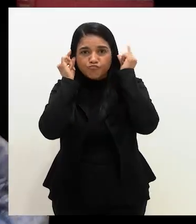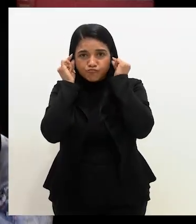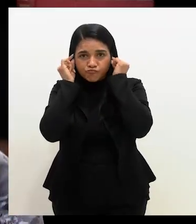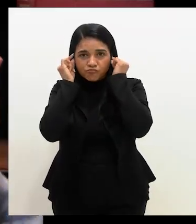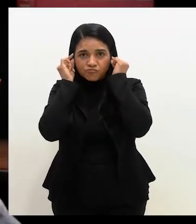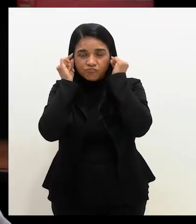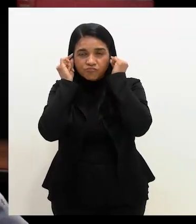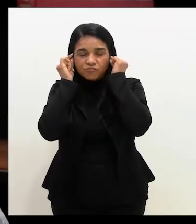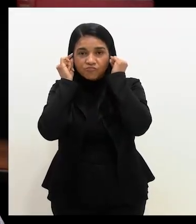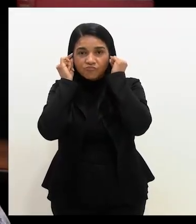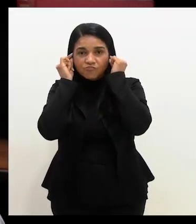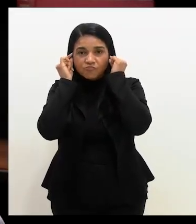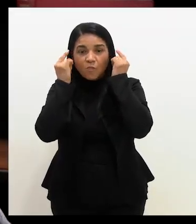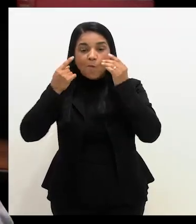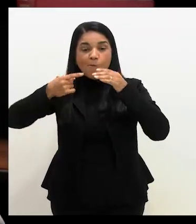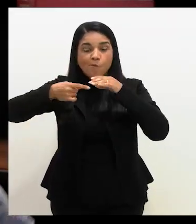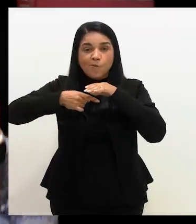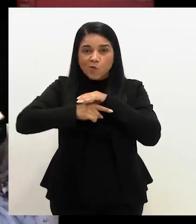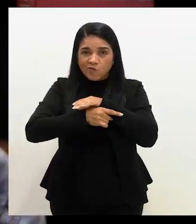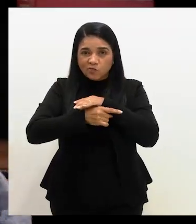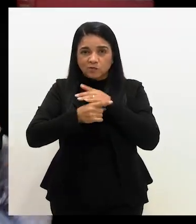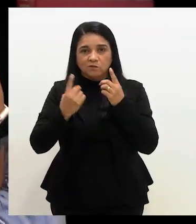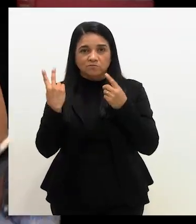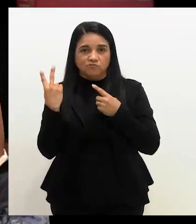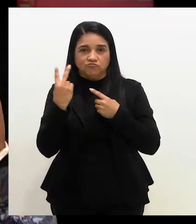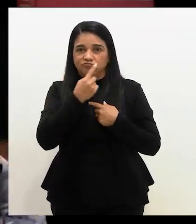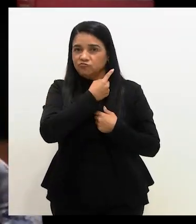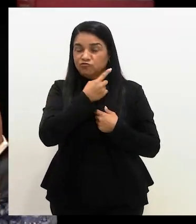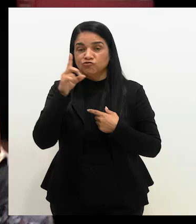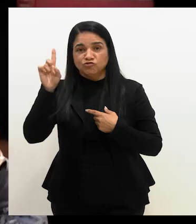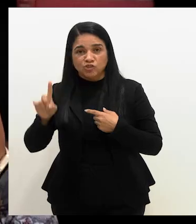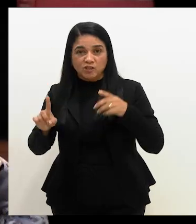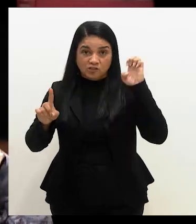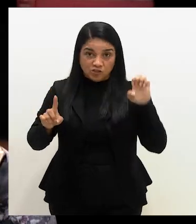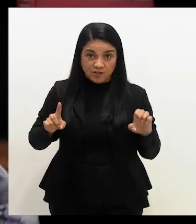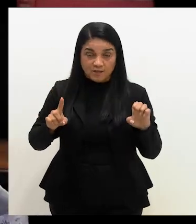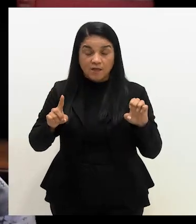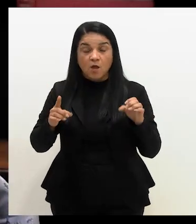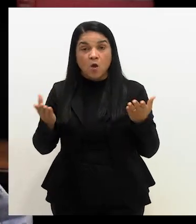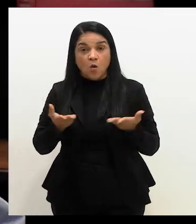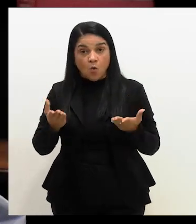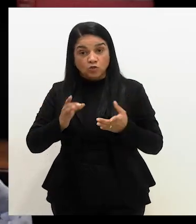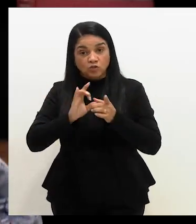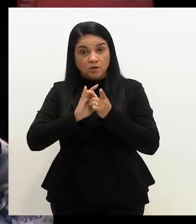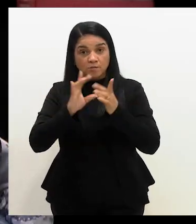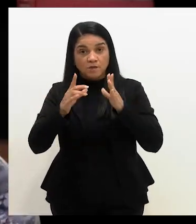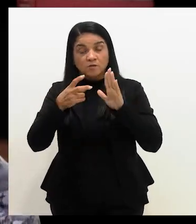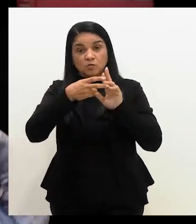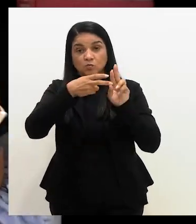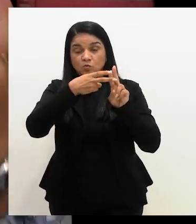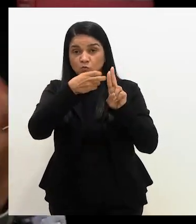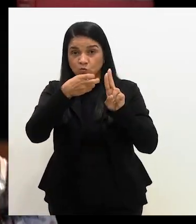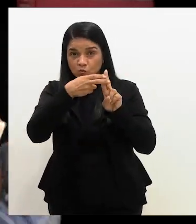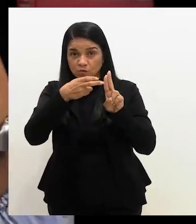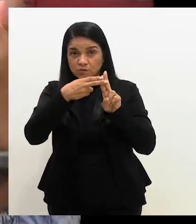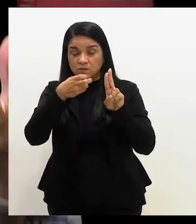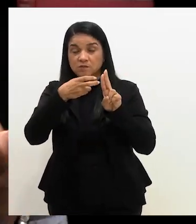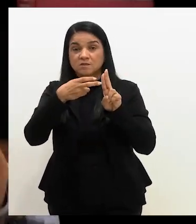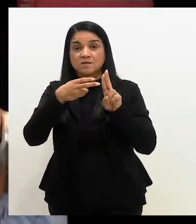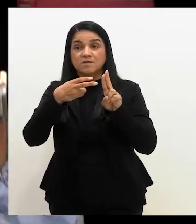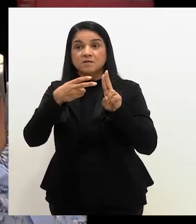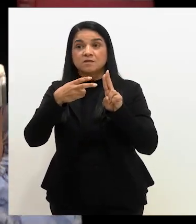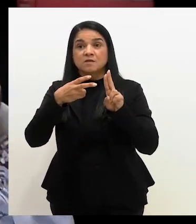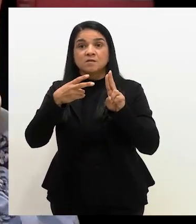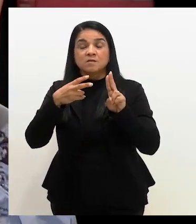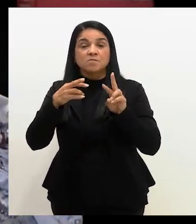auditiva bilateral somente, tá? Perda auditiva profunda dos dois lados. Hoje em dia, ele já é liberado no rol da ANS, no